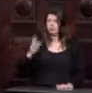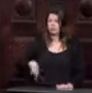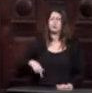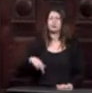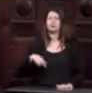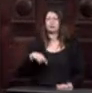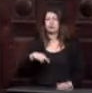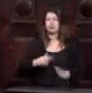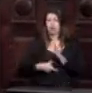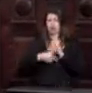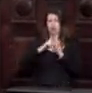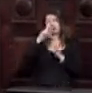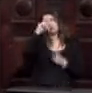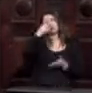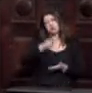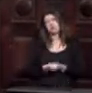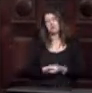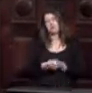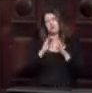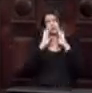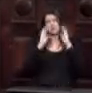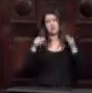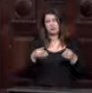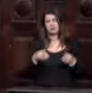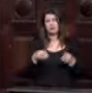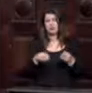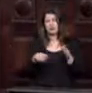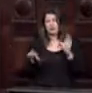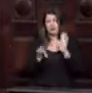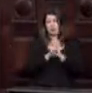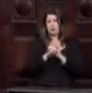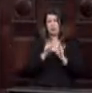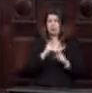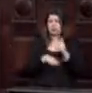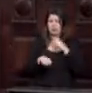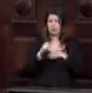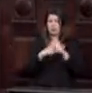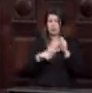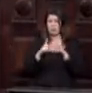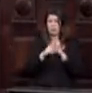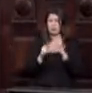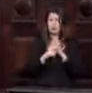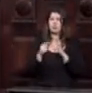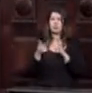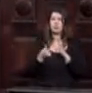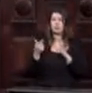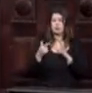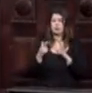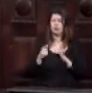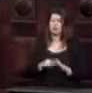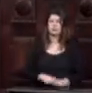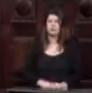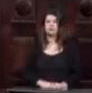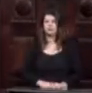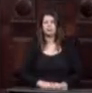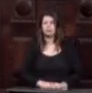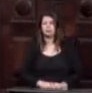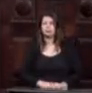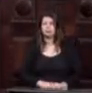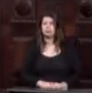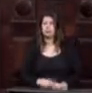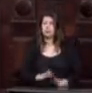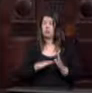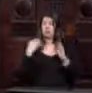do exercício anterior ao que se refere à lei orçamentária. Artigo 2º. Para todos os efeitos dessa lei, não